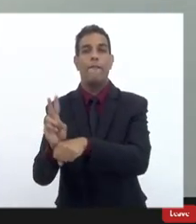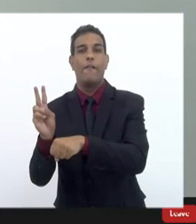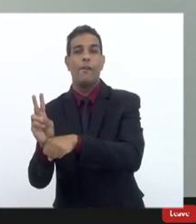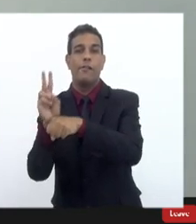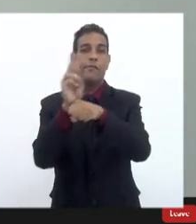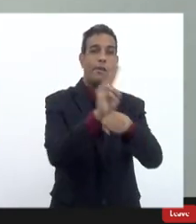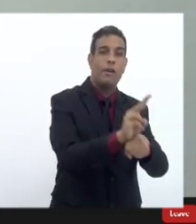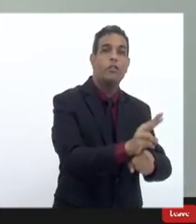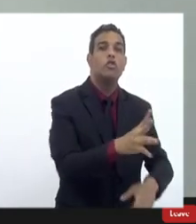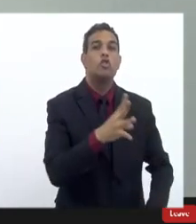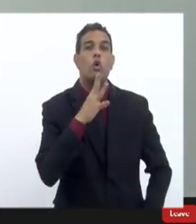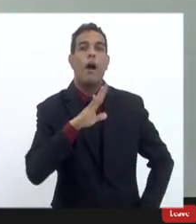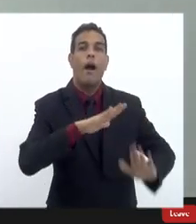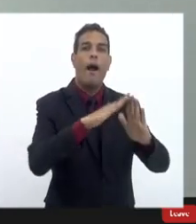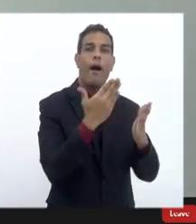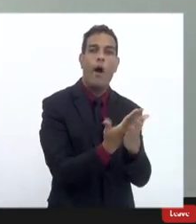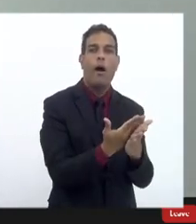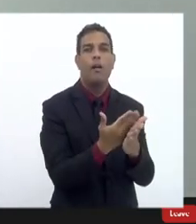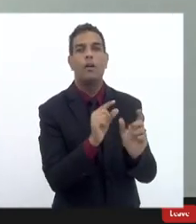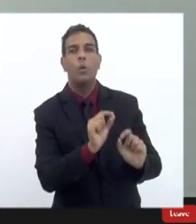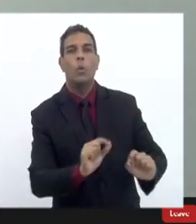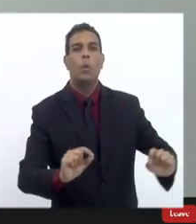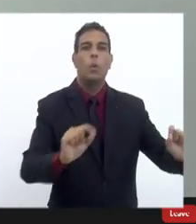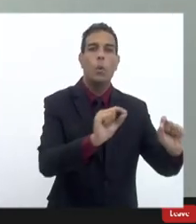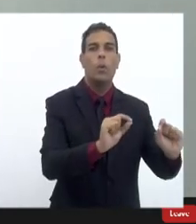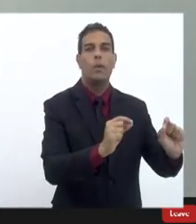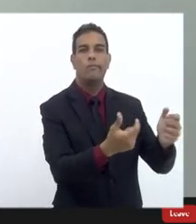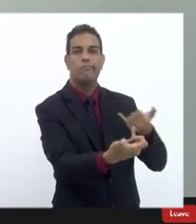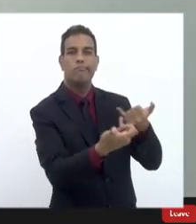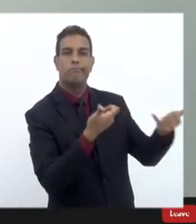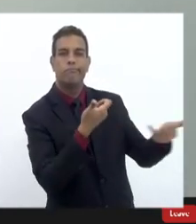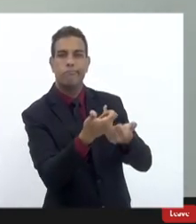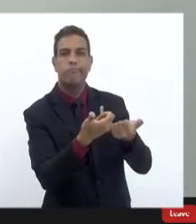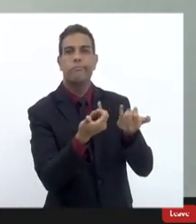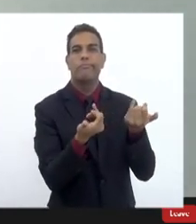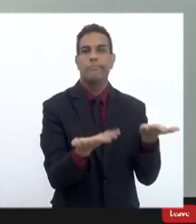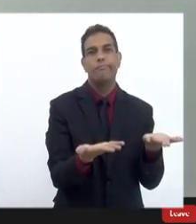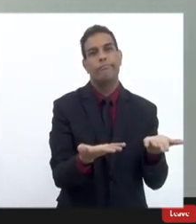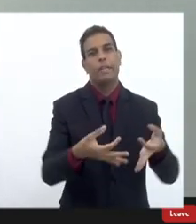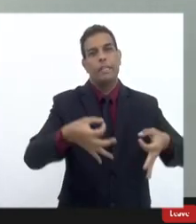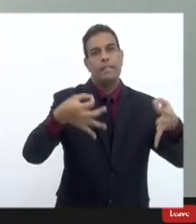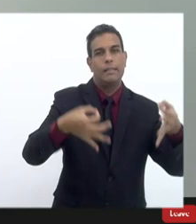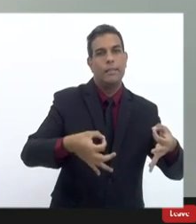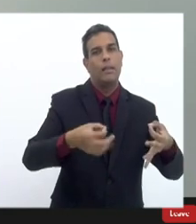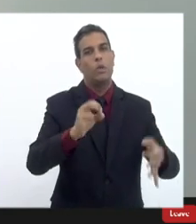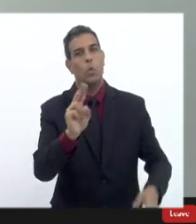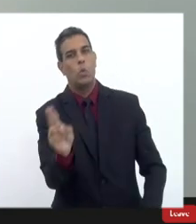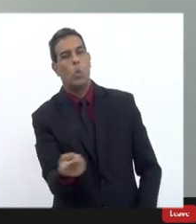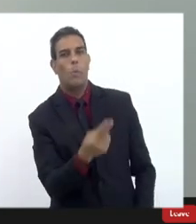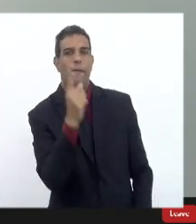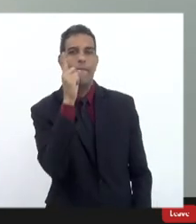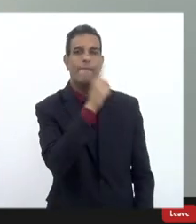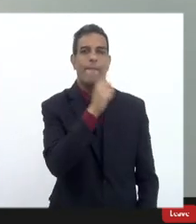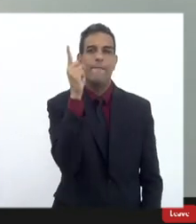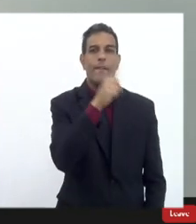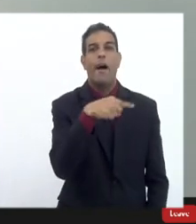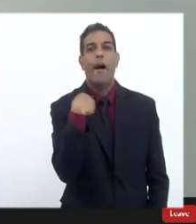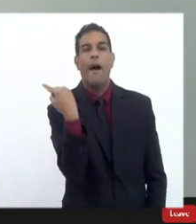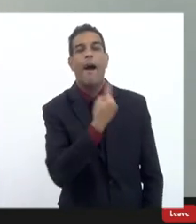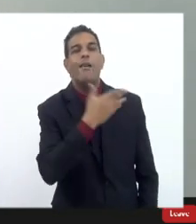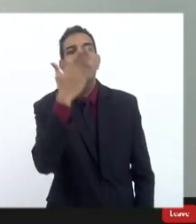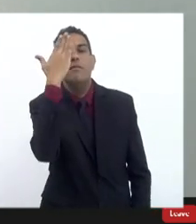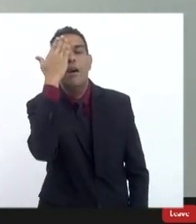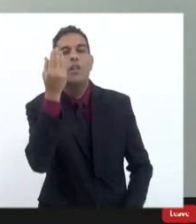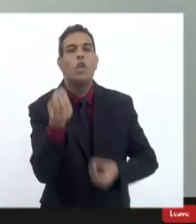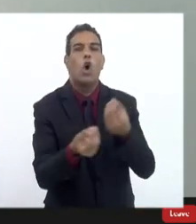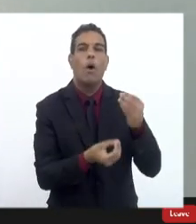local. Algumas notícias são dadas como procedentes, outras improcedentes, mas sempre tentando, então, estimular